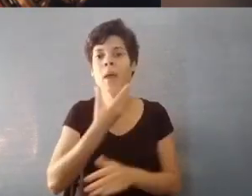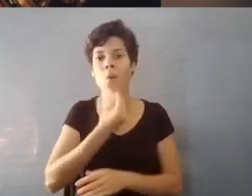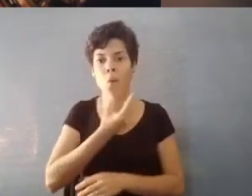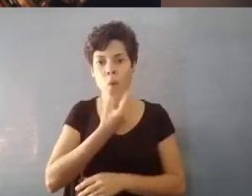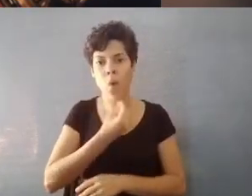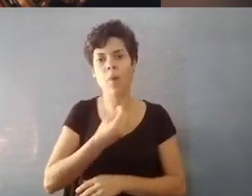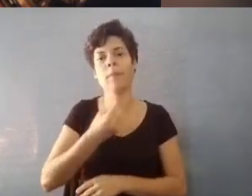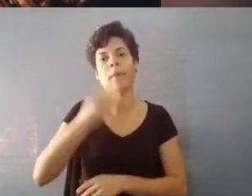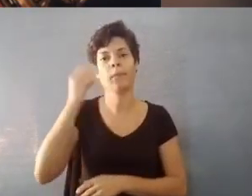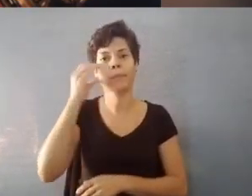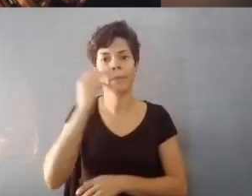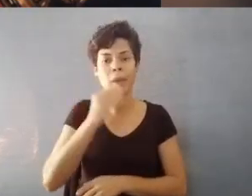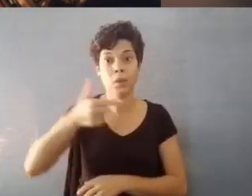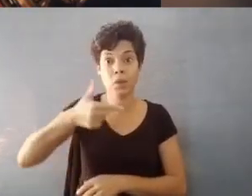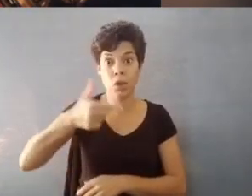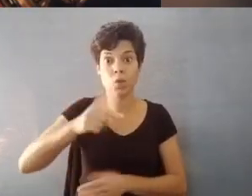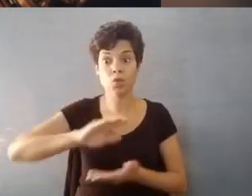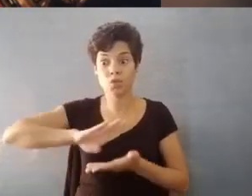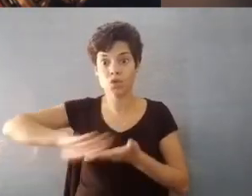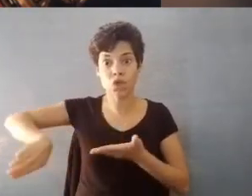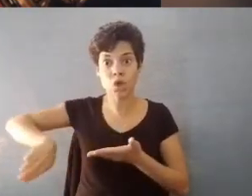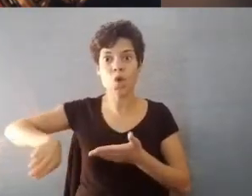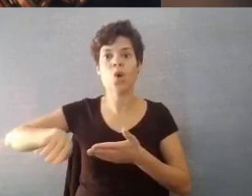II ser destronado.